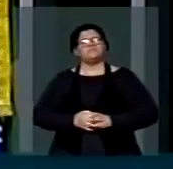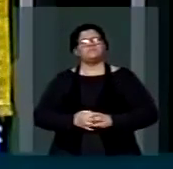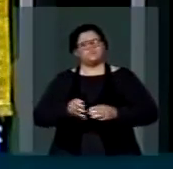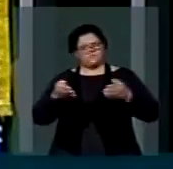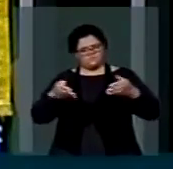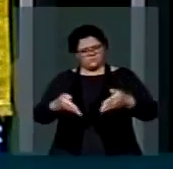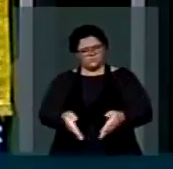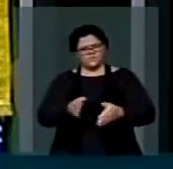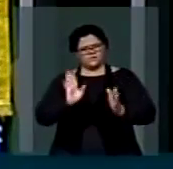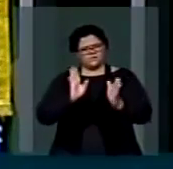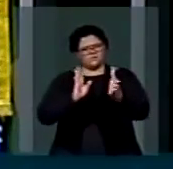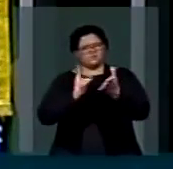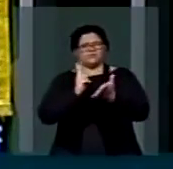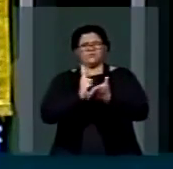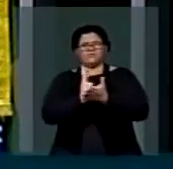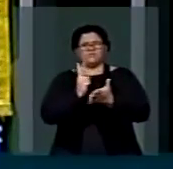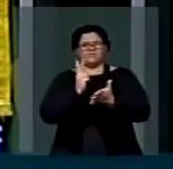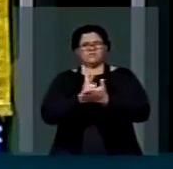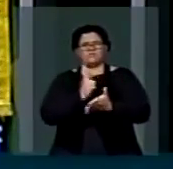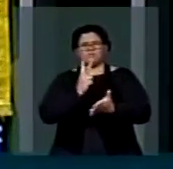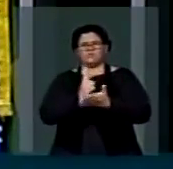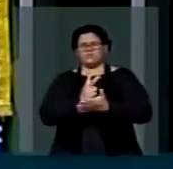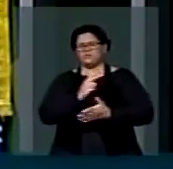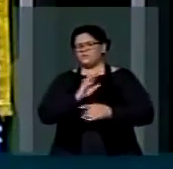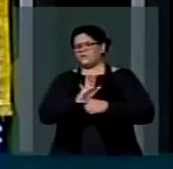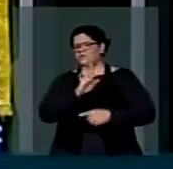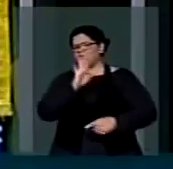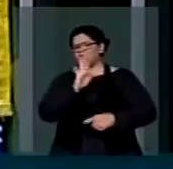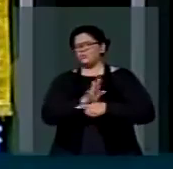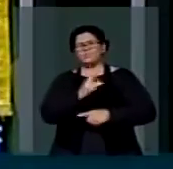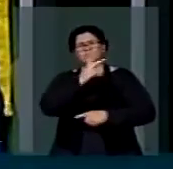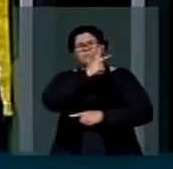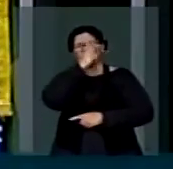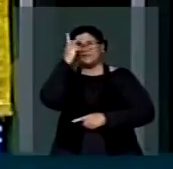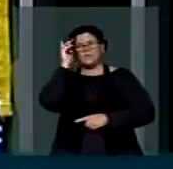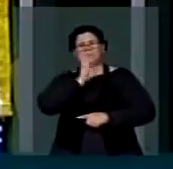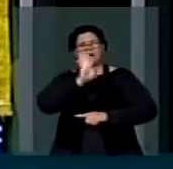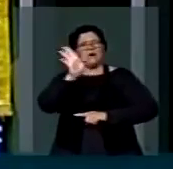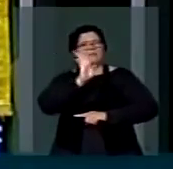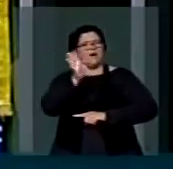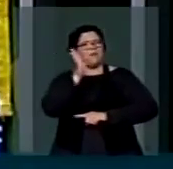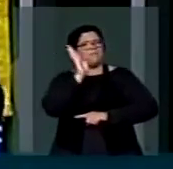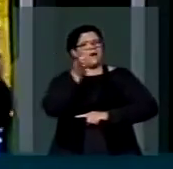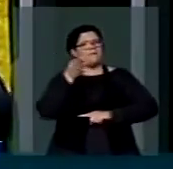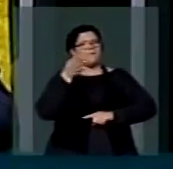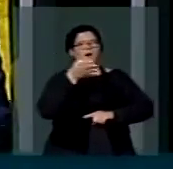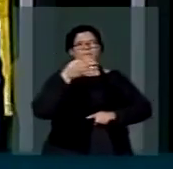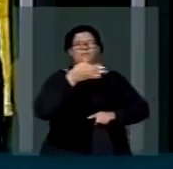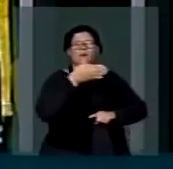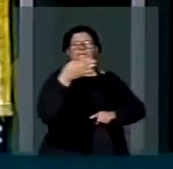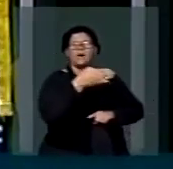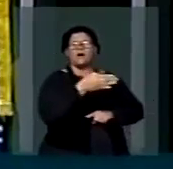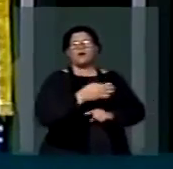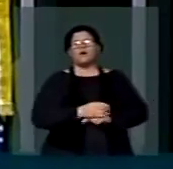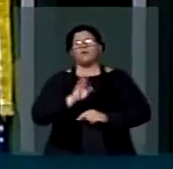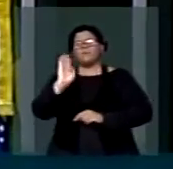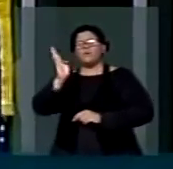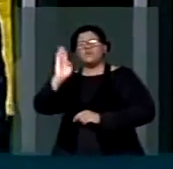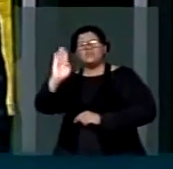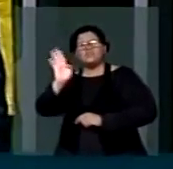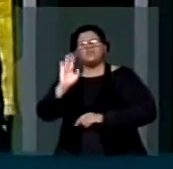participante de missões humanitárias na Bolívia por 21 meses